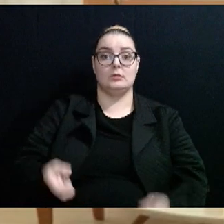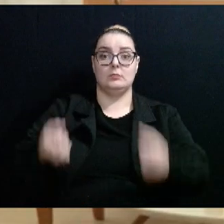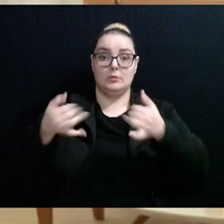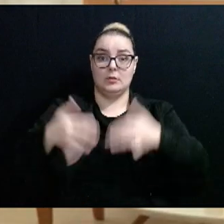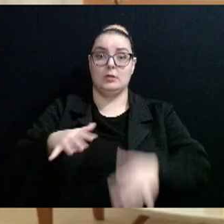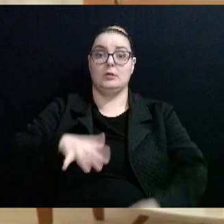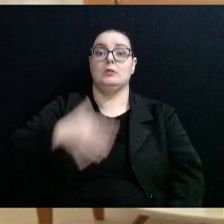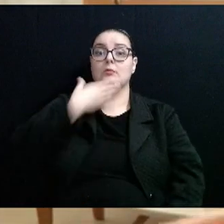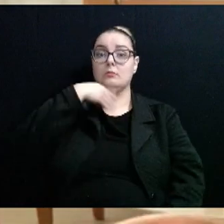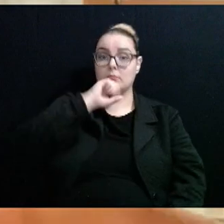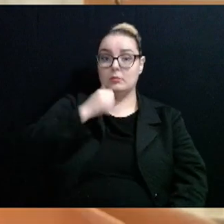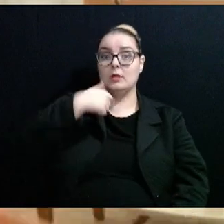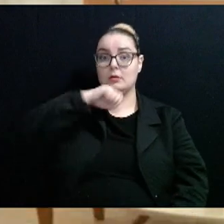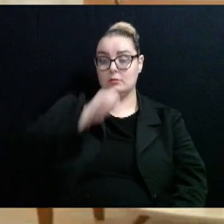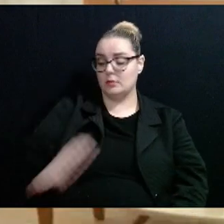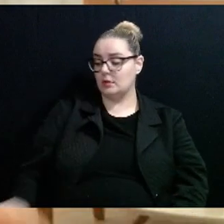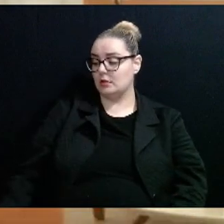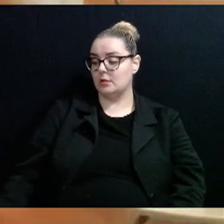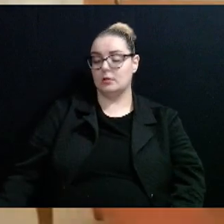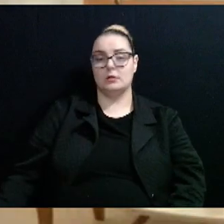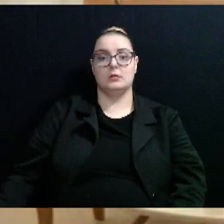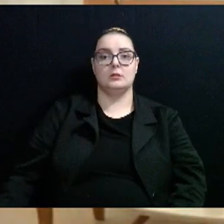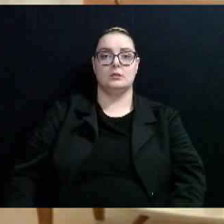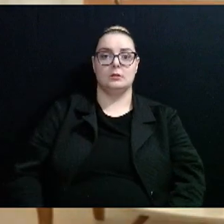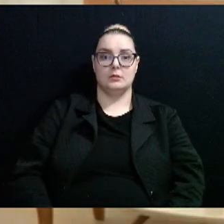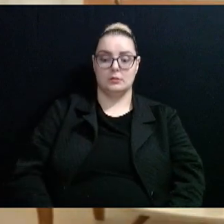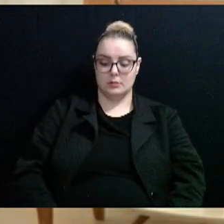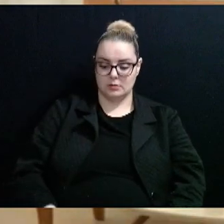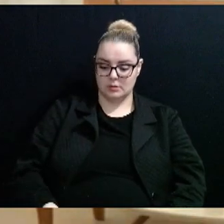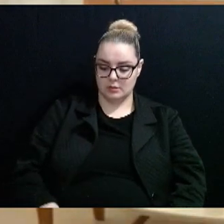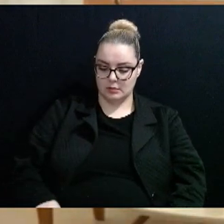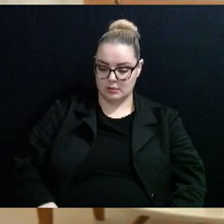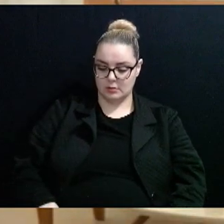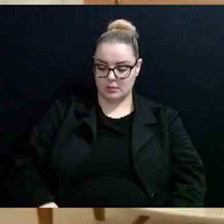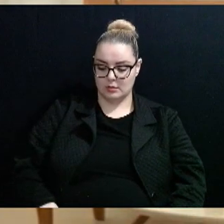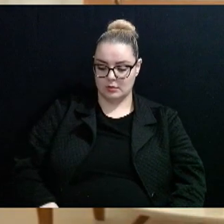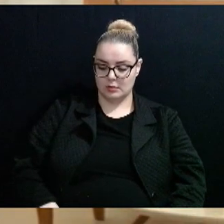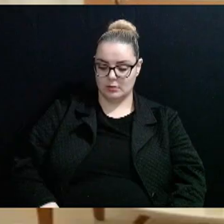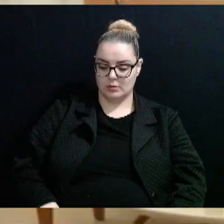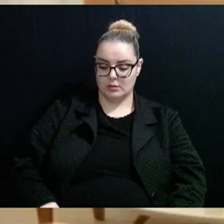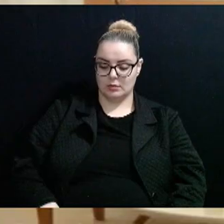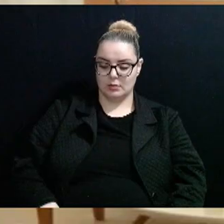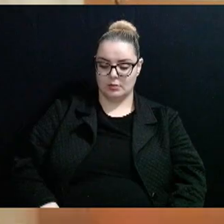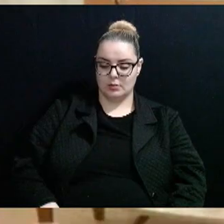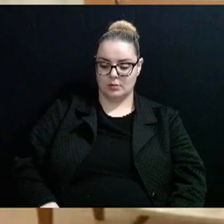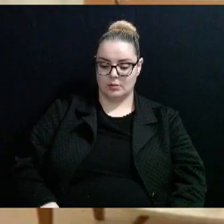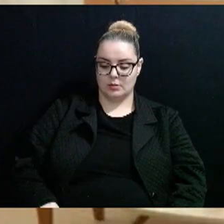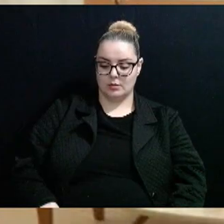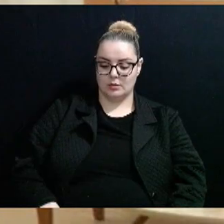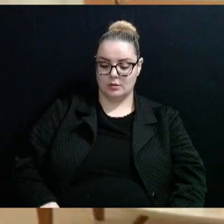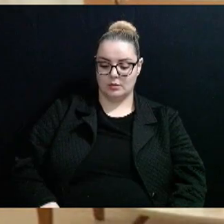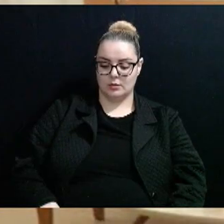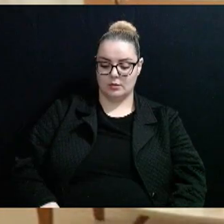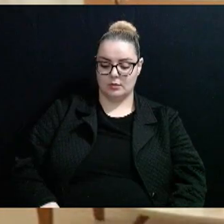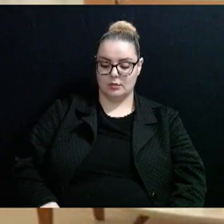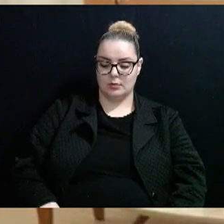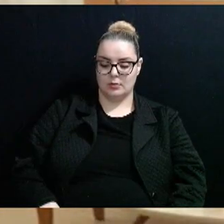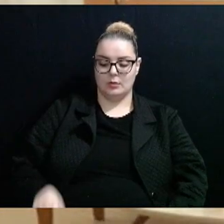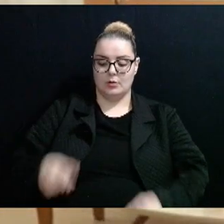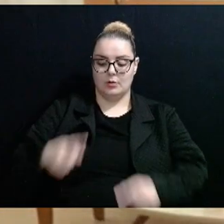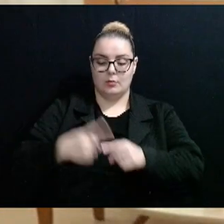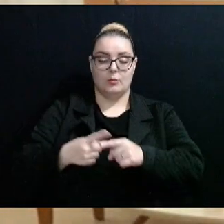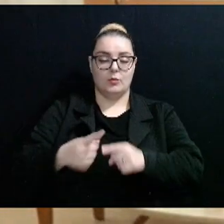pais, porque a bebida chama você se